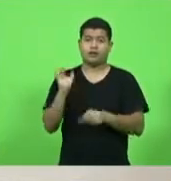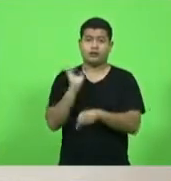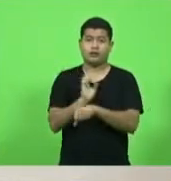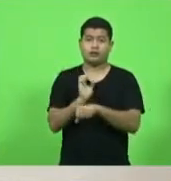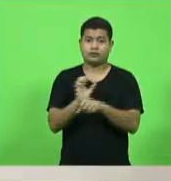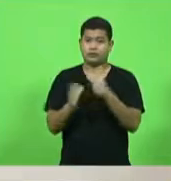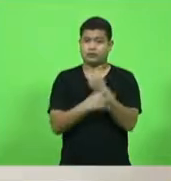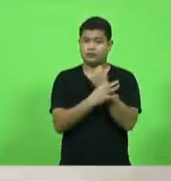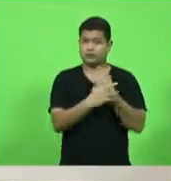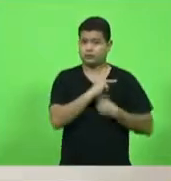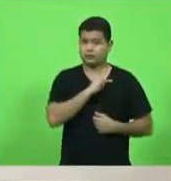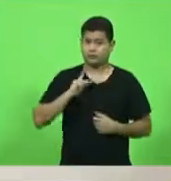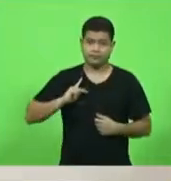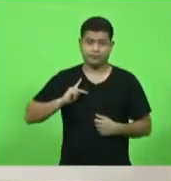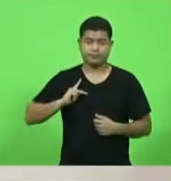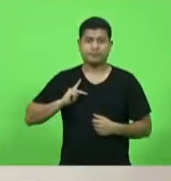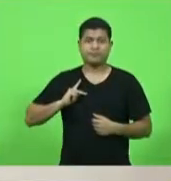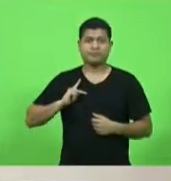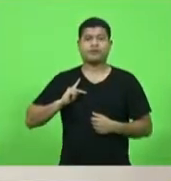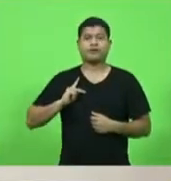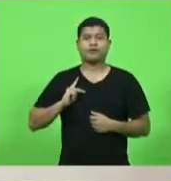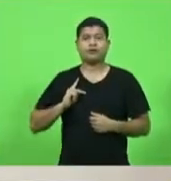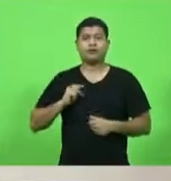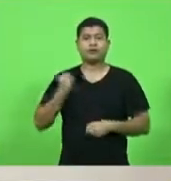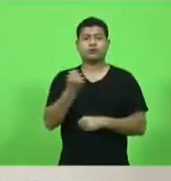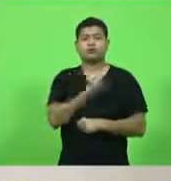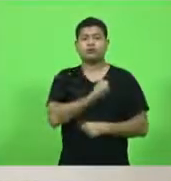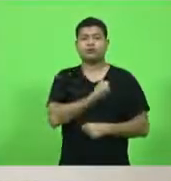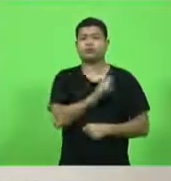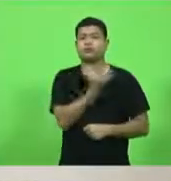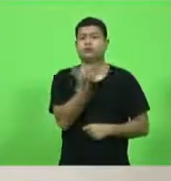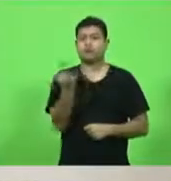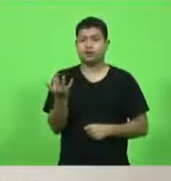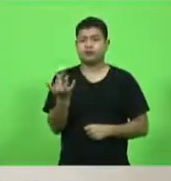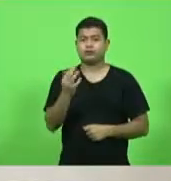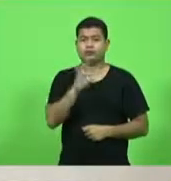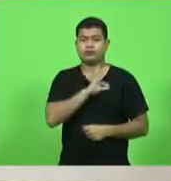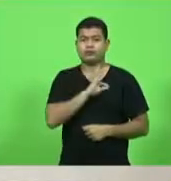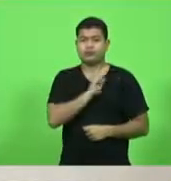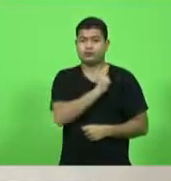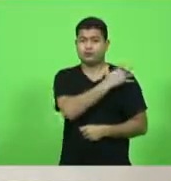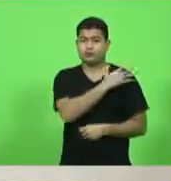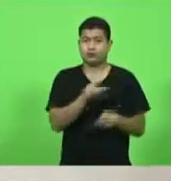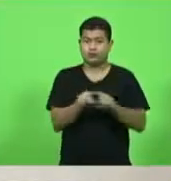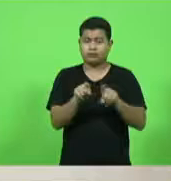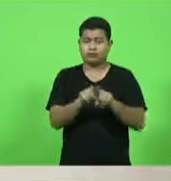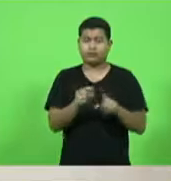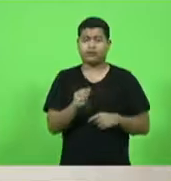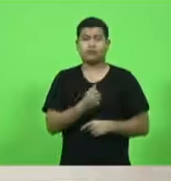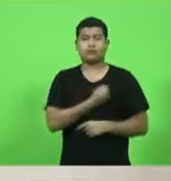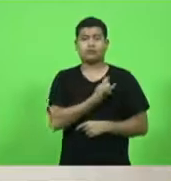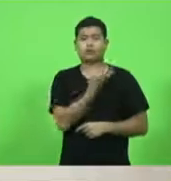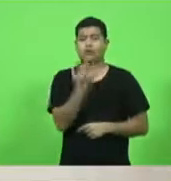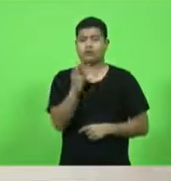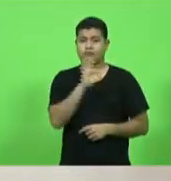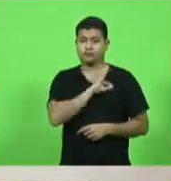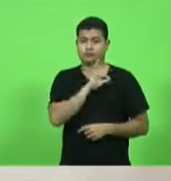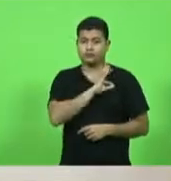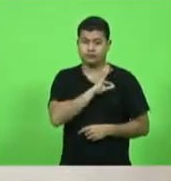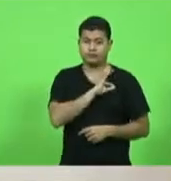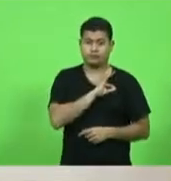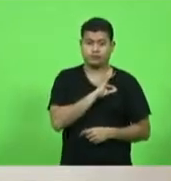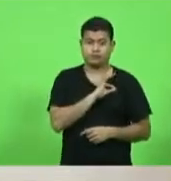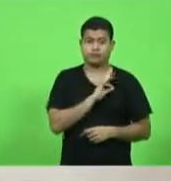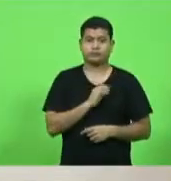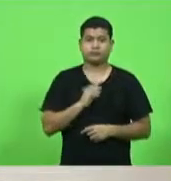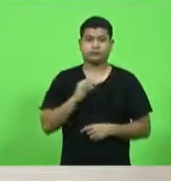Segurança Pública, informação acerca do número de policiais militares e do número de policiais civis na ativa do Estado